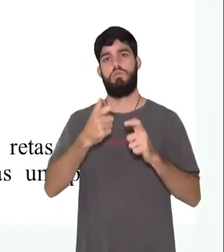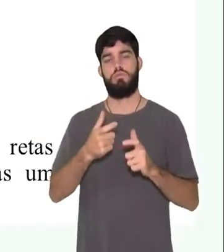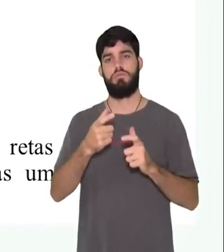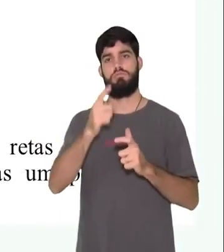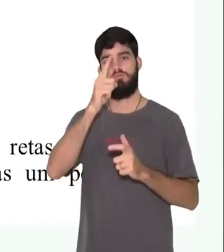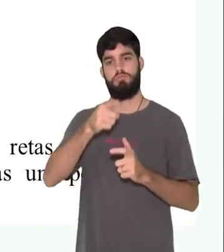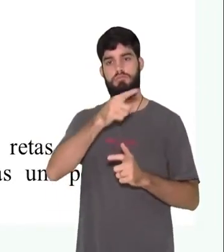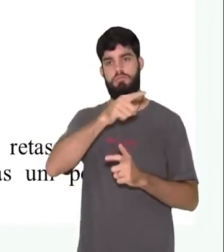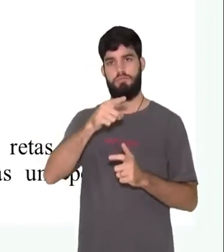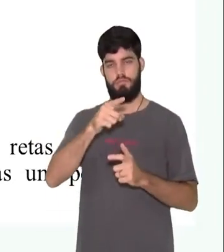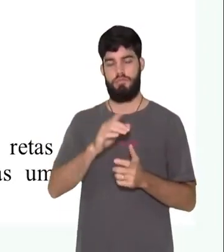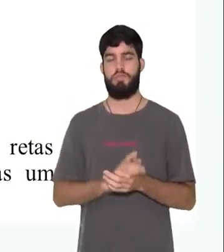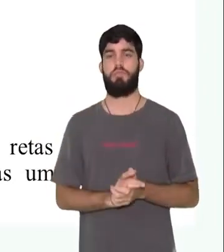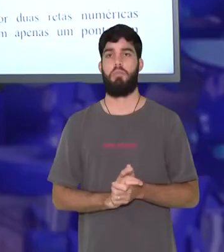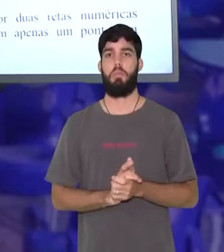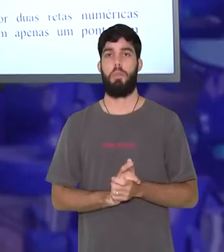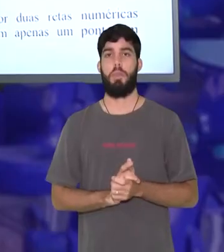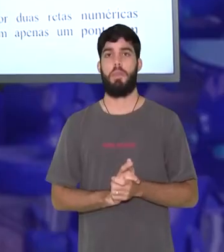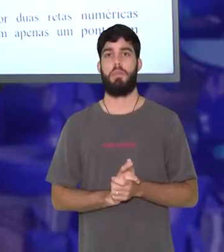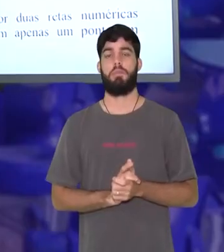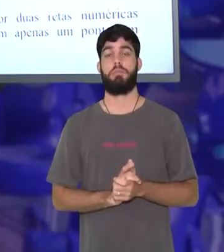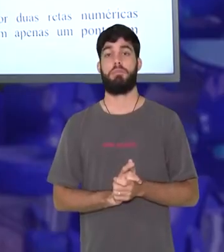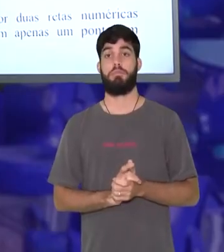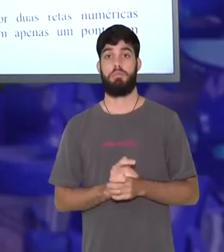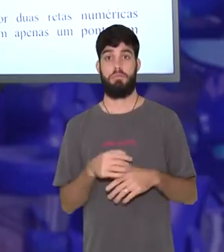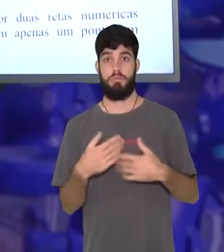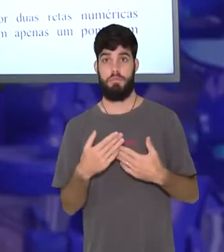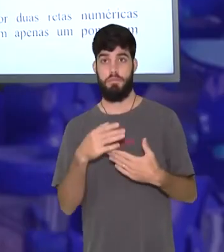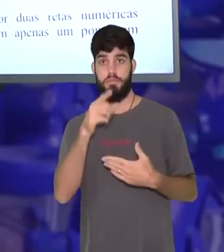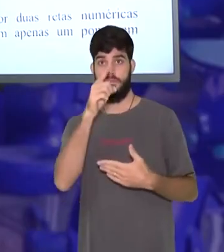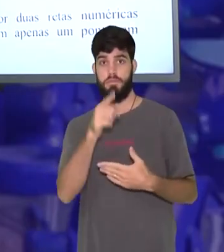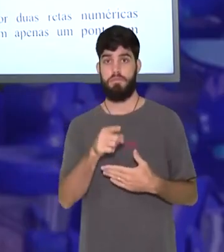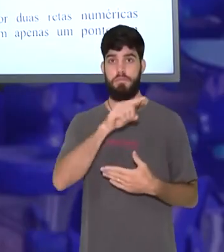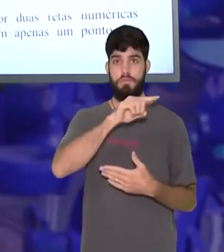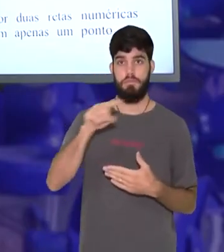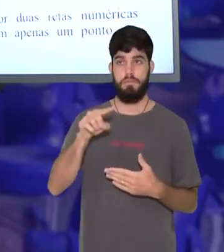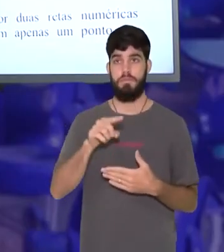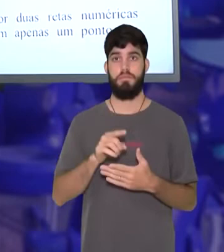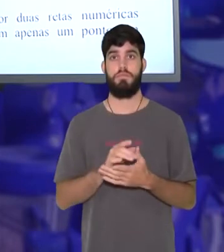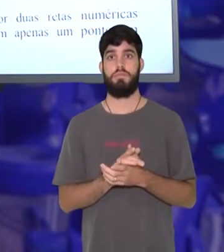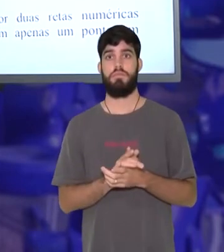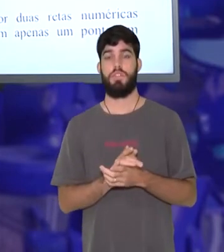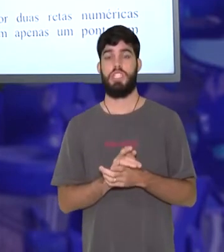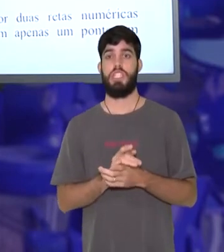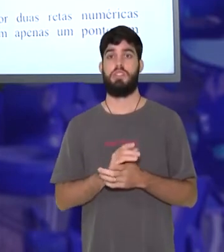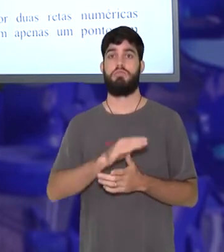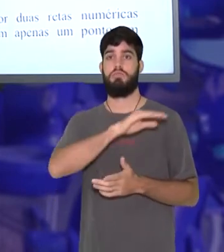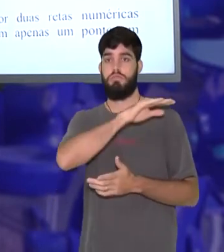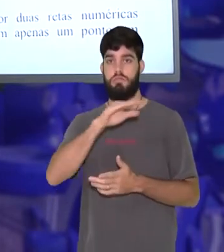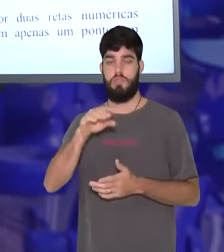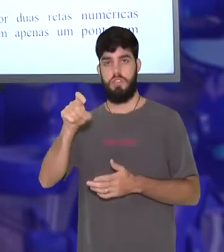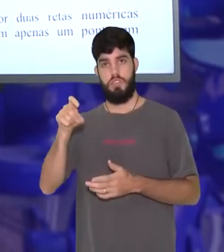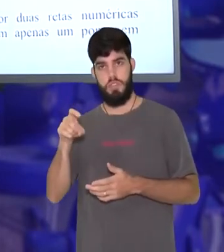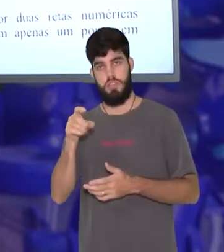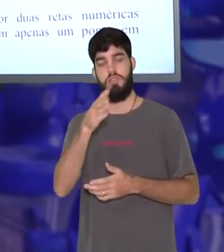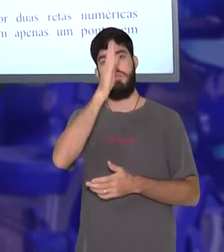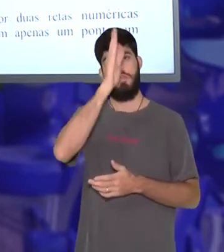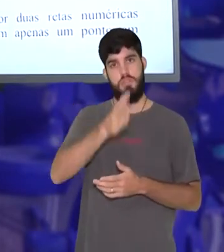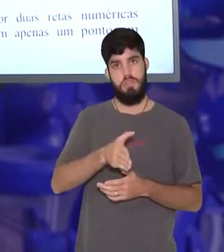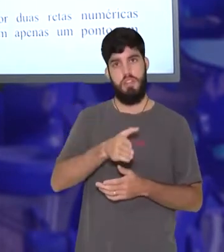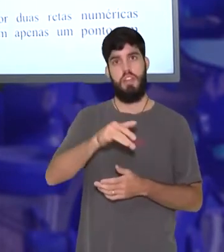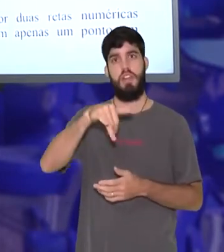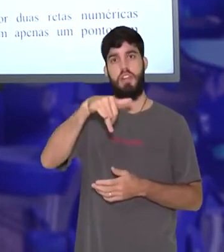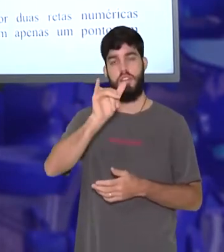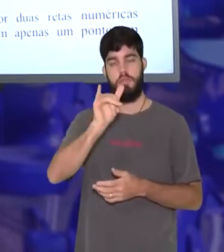comum formando um ângulo de 90 graus essas retas numéricas são denominadas eixo X e eixo Y